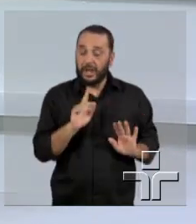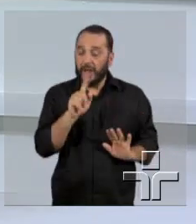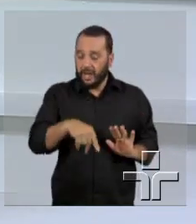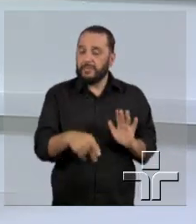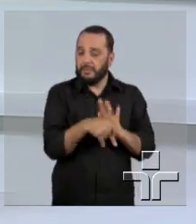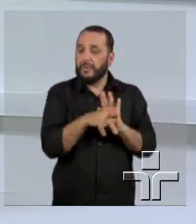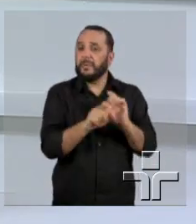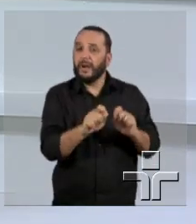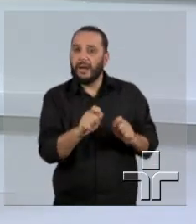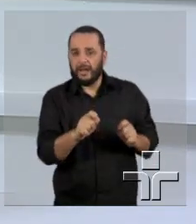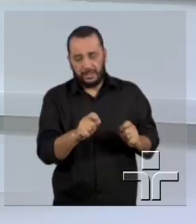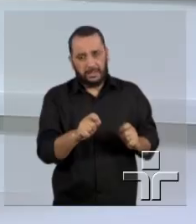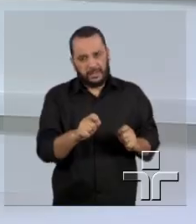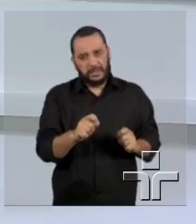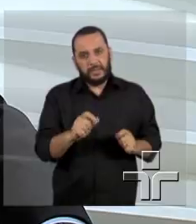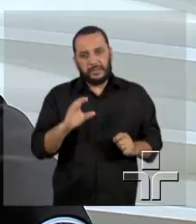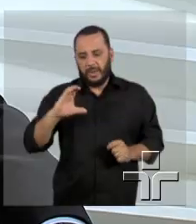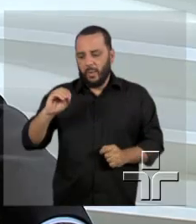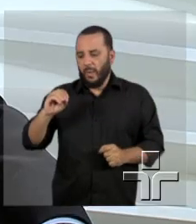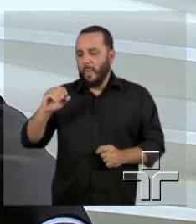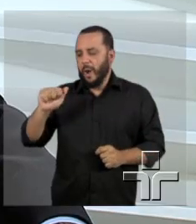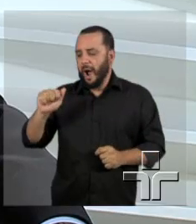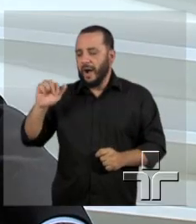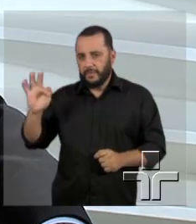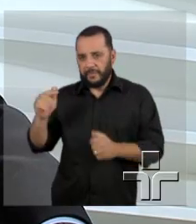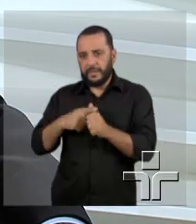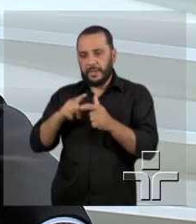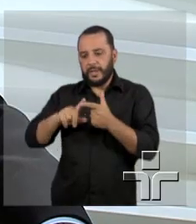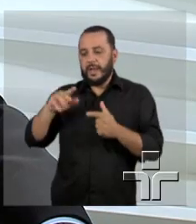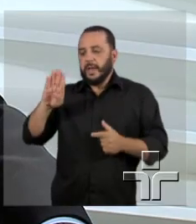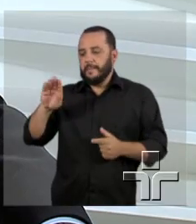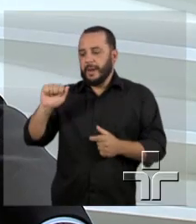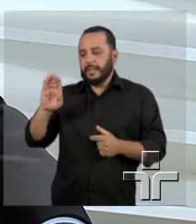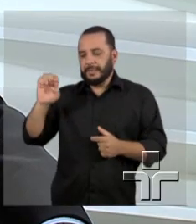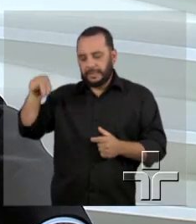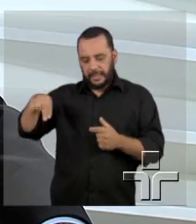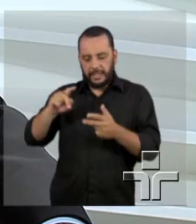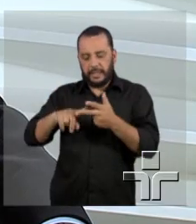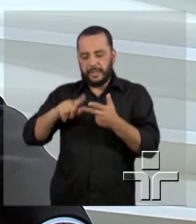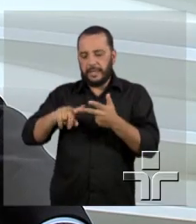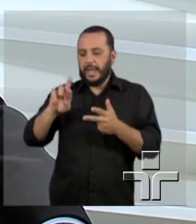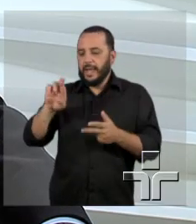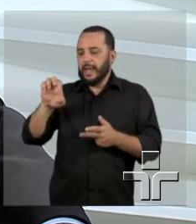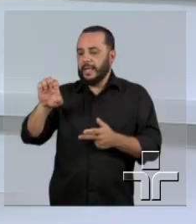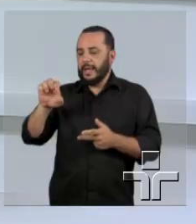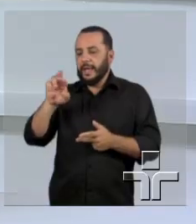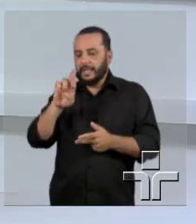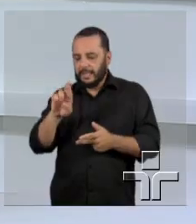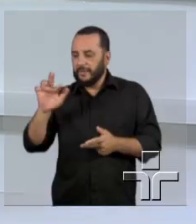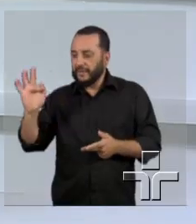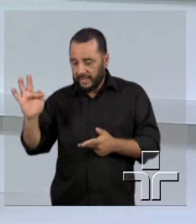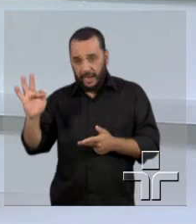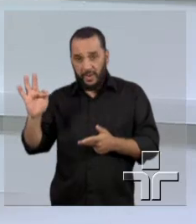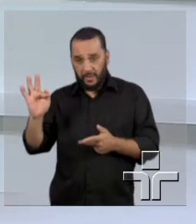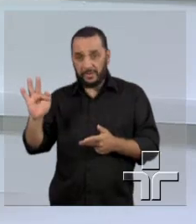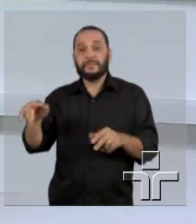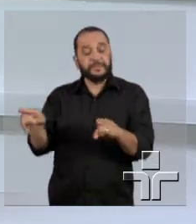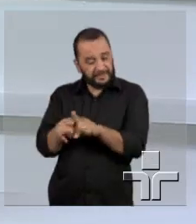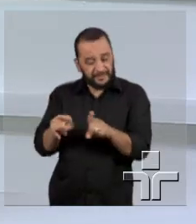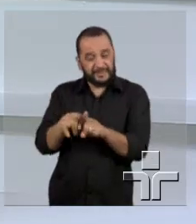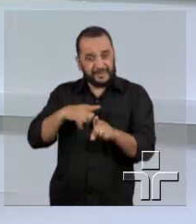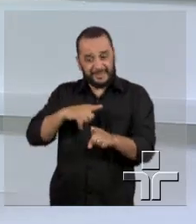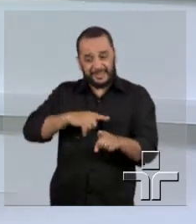comunicações vindas do COAF, do Bacen, da Receita, e do outro lado, a criminalidade organizada, sendo que nós somos um